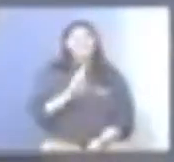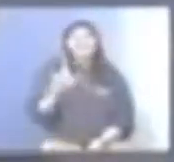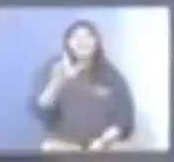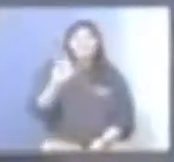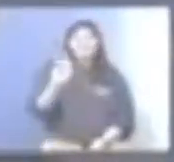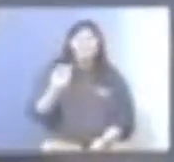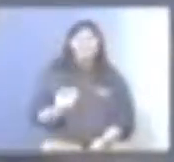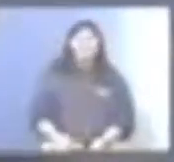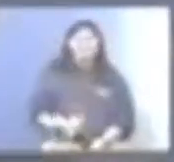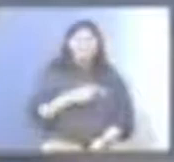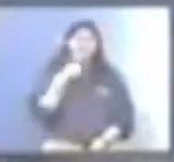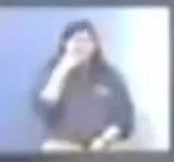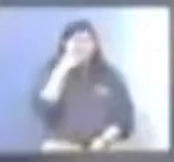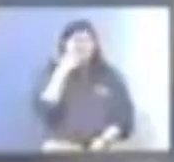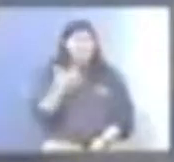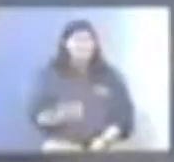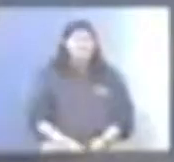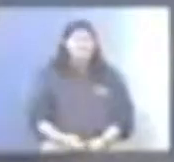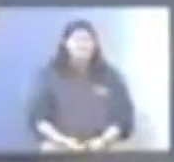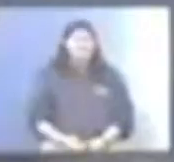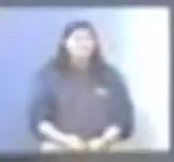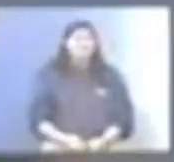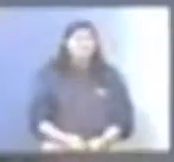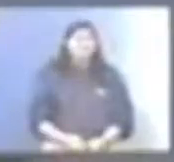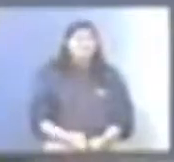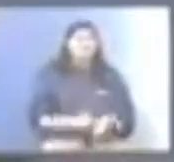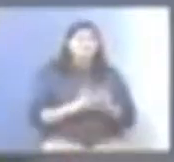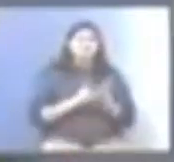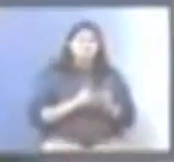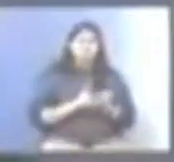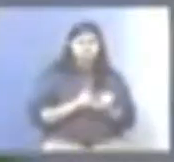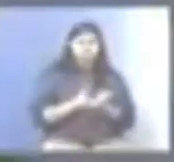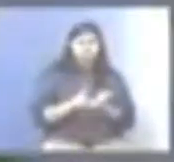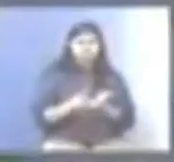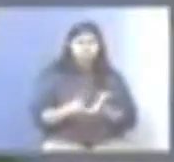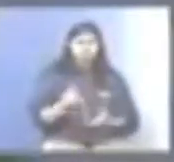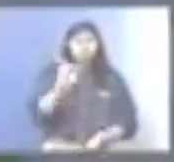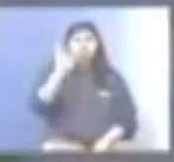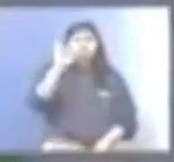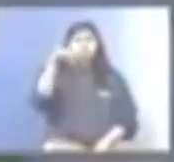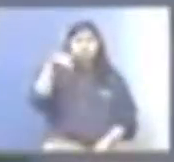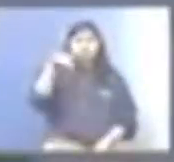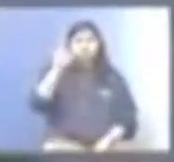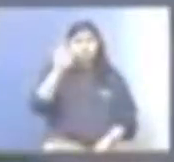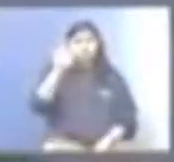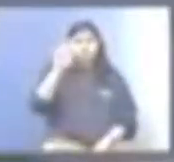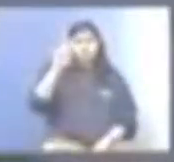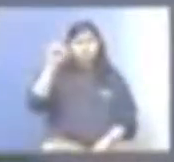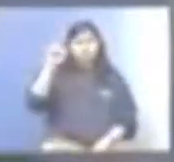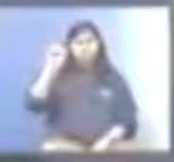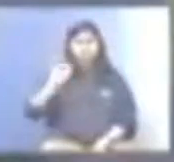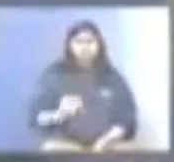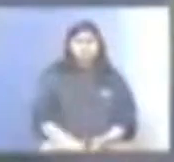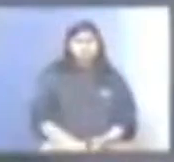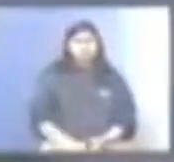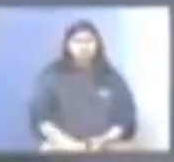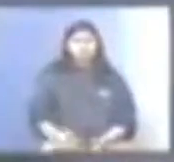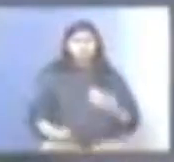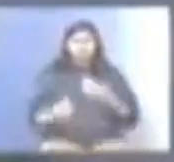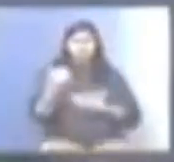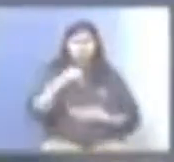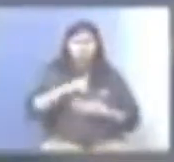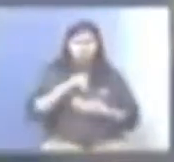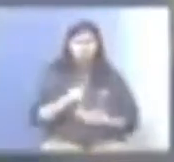visão. Ele teve uma visão do inferno. Eu tive a visão do inferno. A entrada